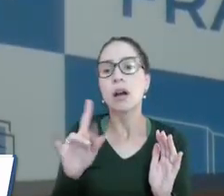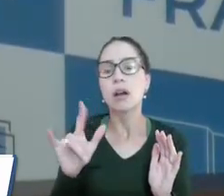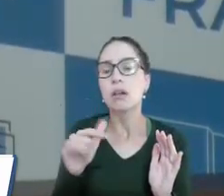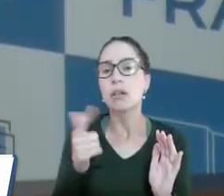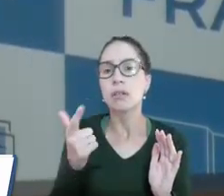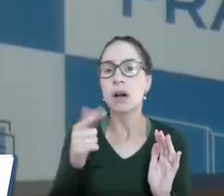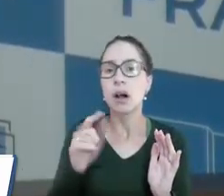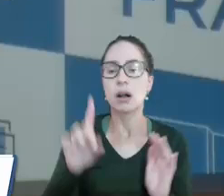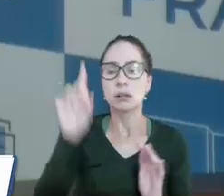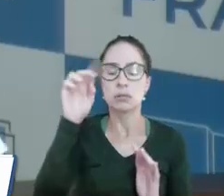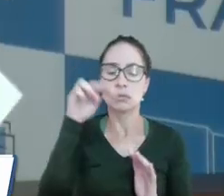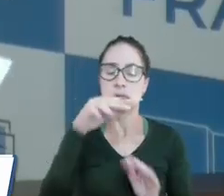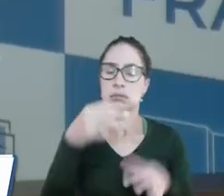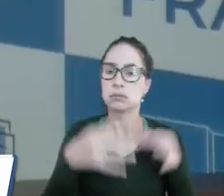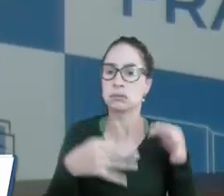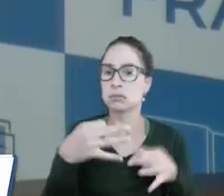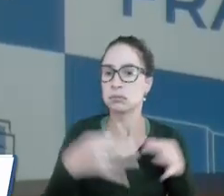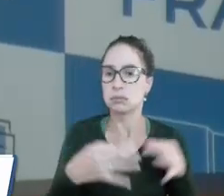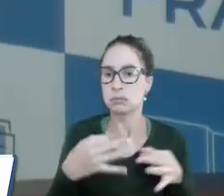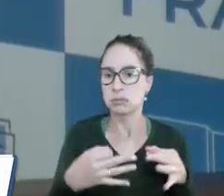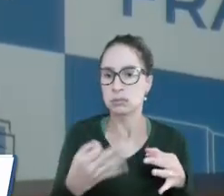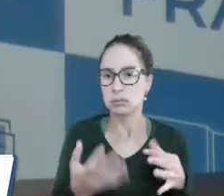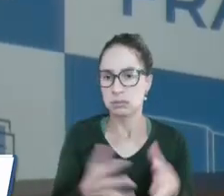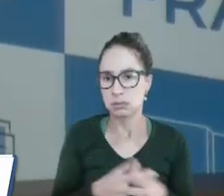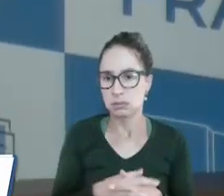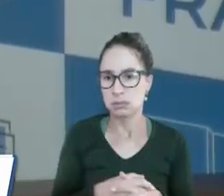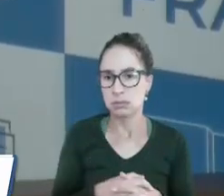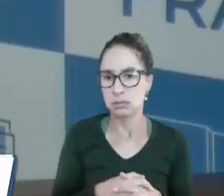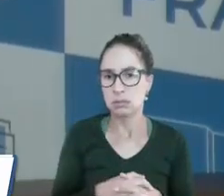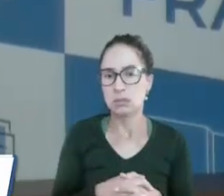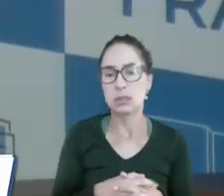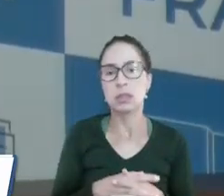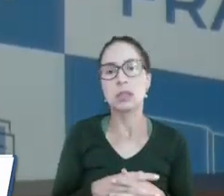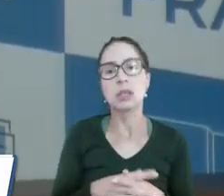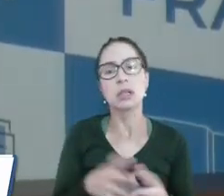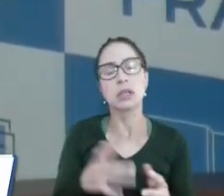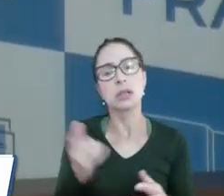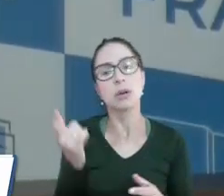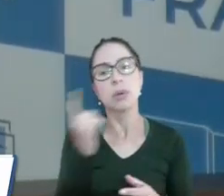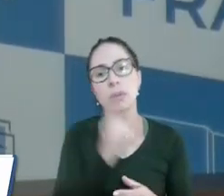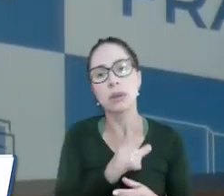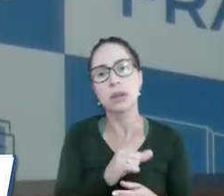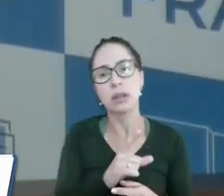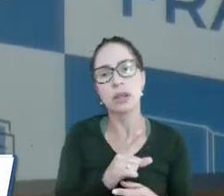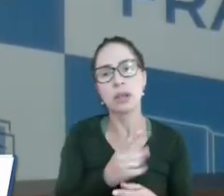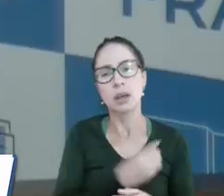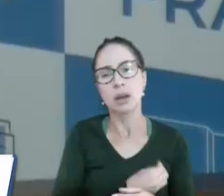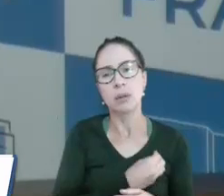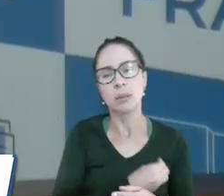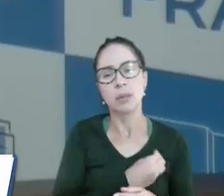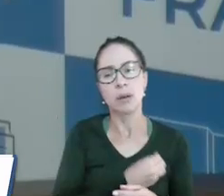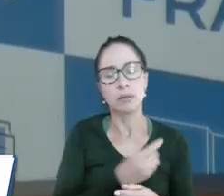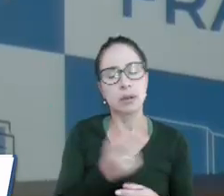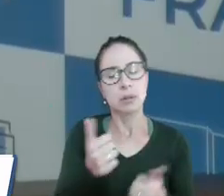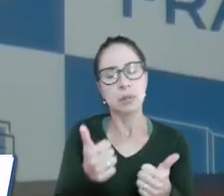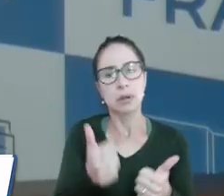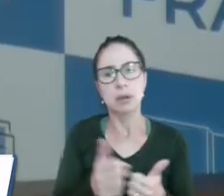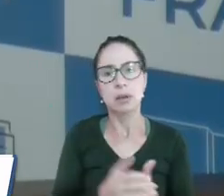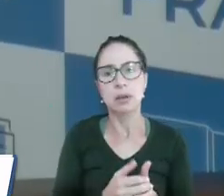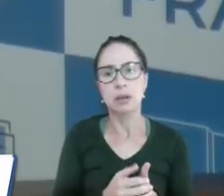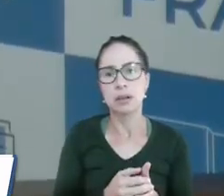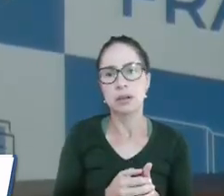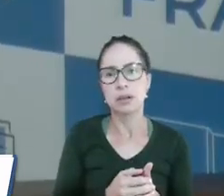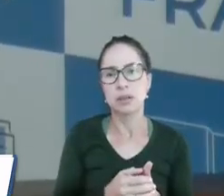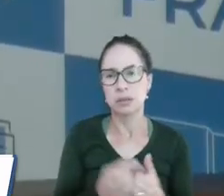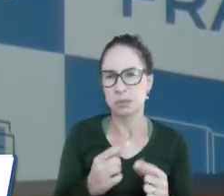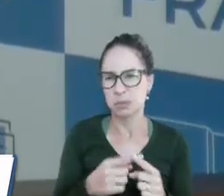nós fizemos. E que, oxalá, que nós tenhamos o direito a uma vida eterna. Porque, será